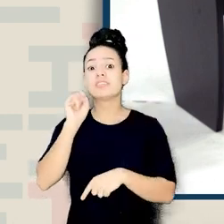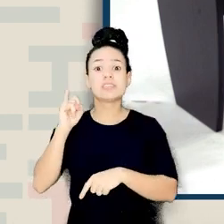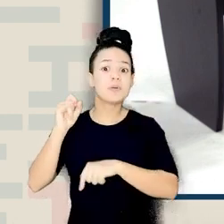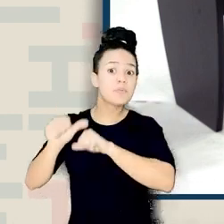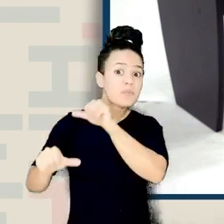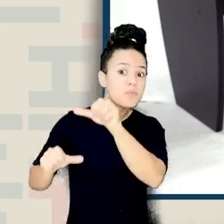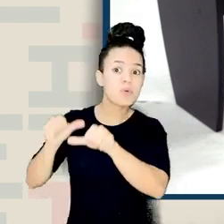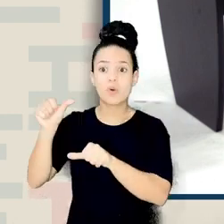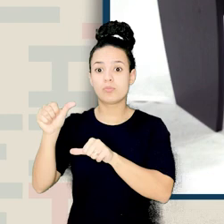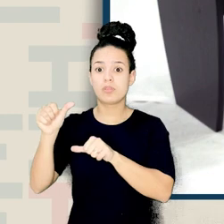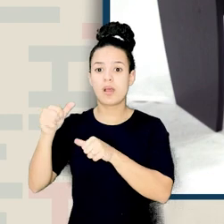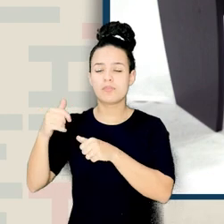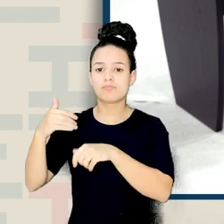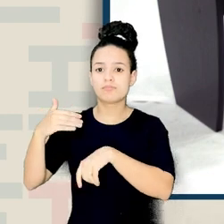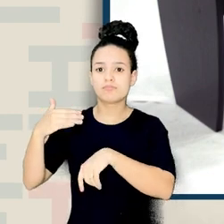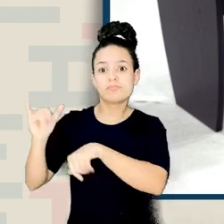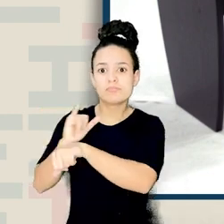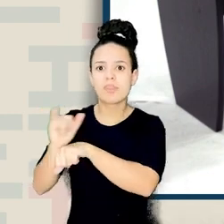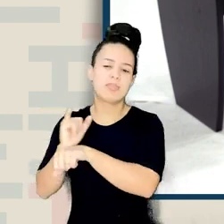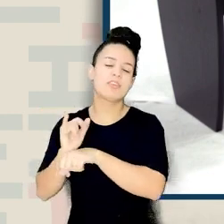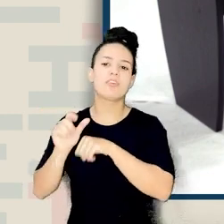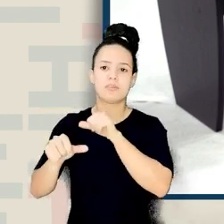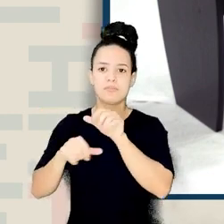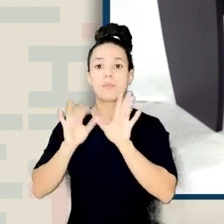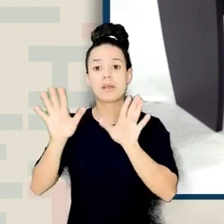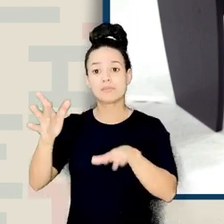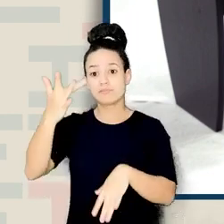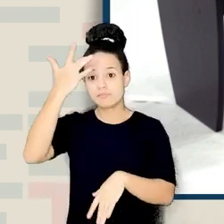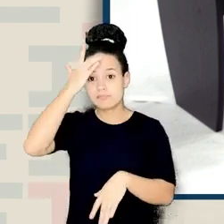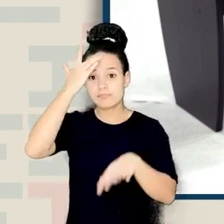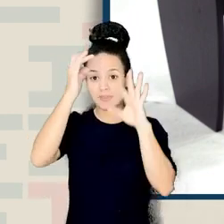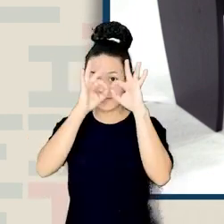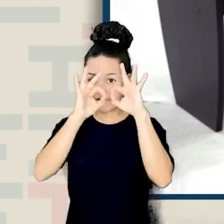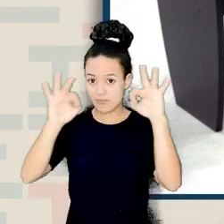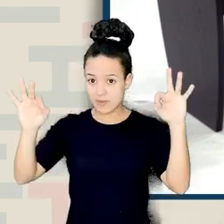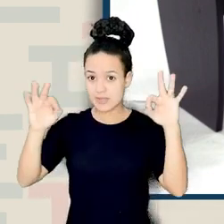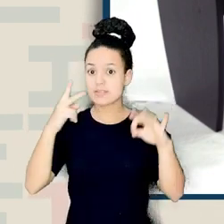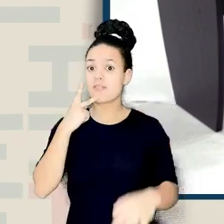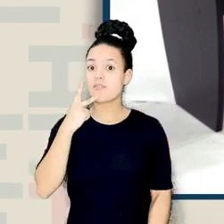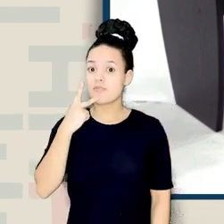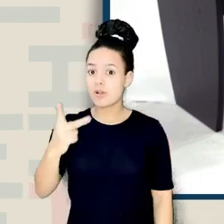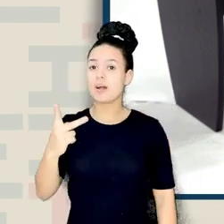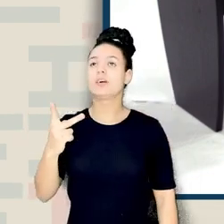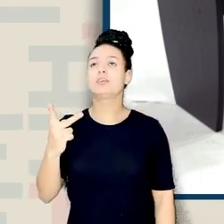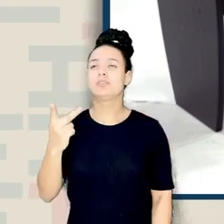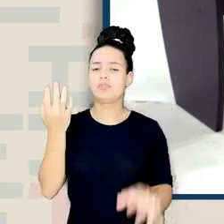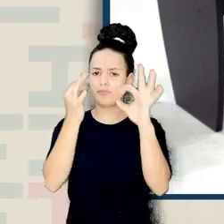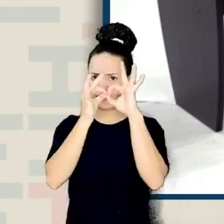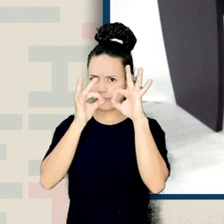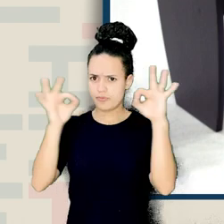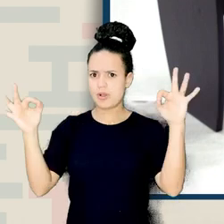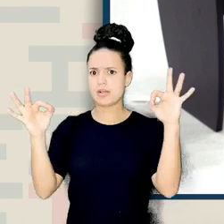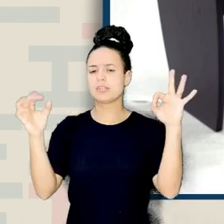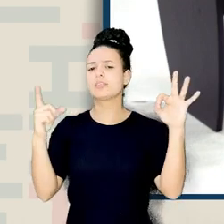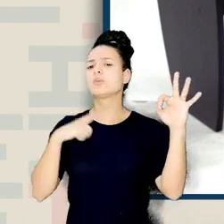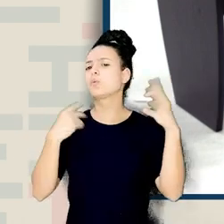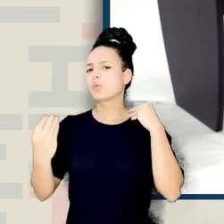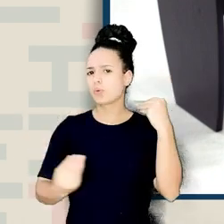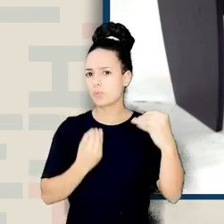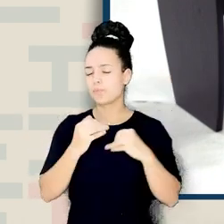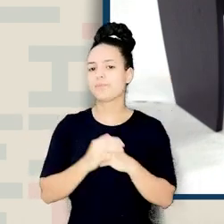andamento. Então, memoriza bem essa frase que eu costumo falar em oralidade, que ela tem a seguinte